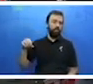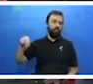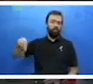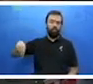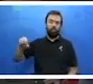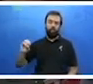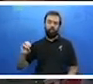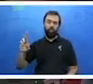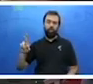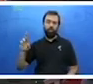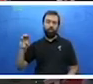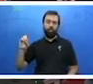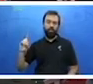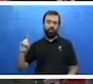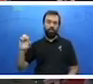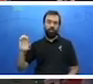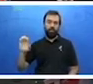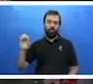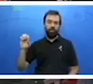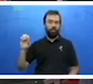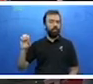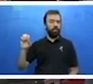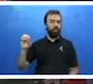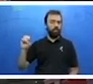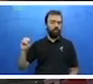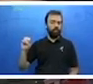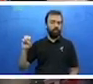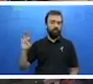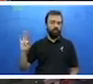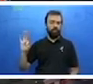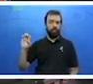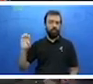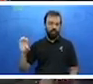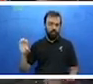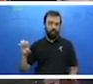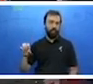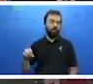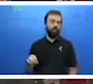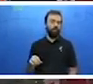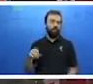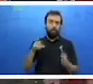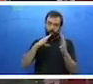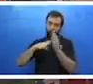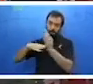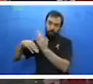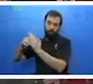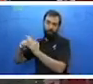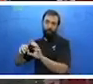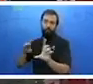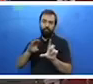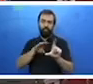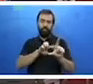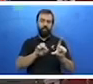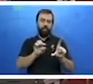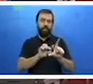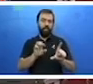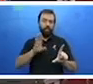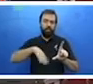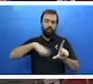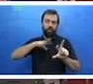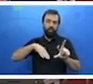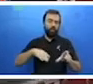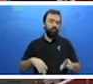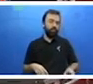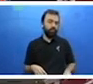da mesma cor. Vocês vão fazer isso com todas as outras regiões. Continue pintando